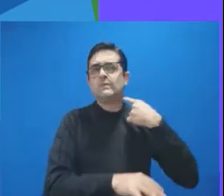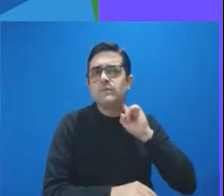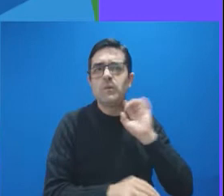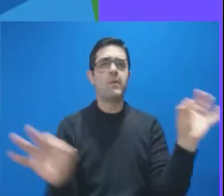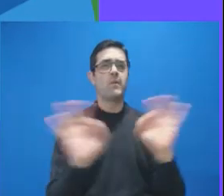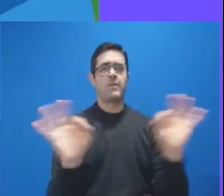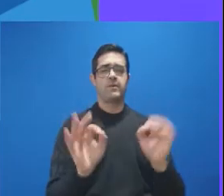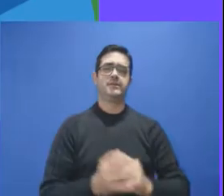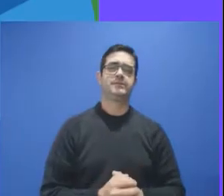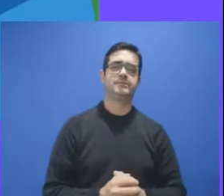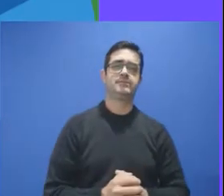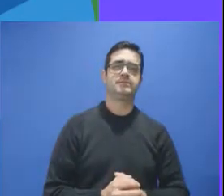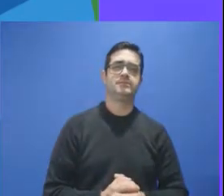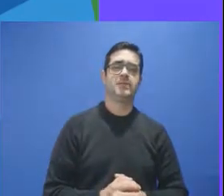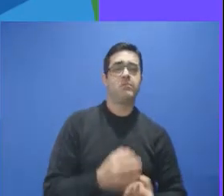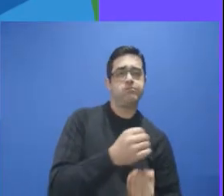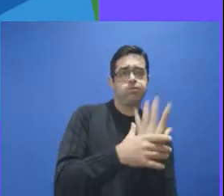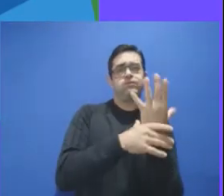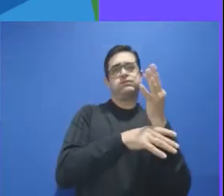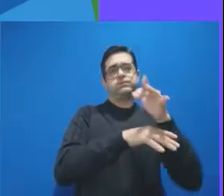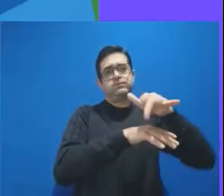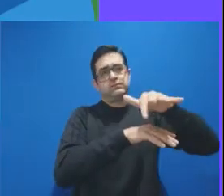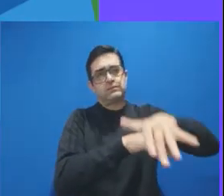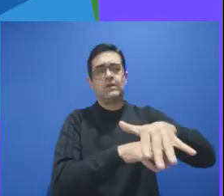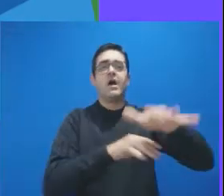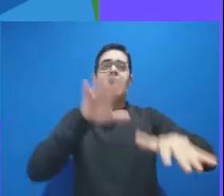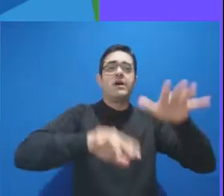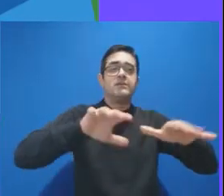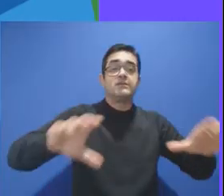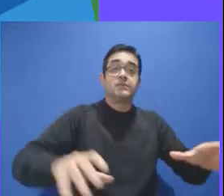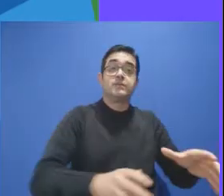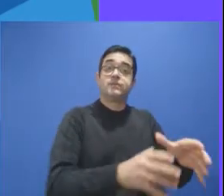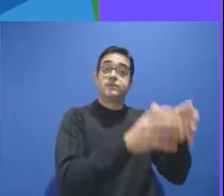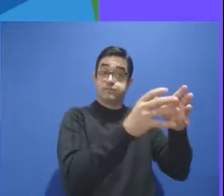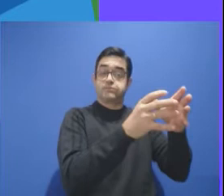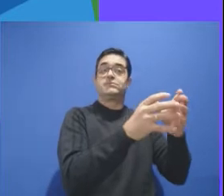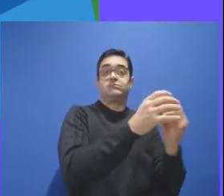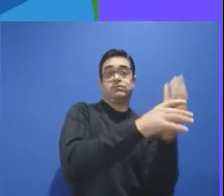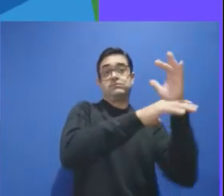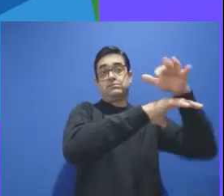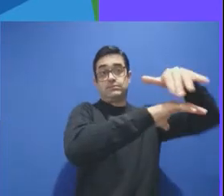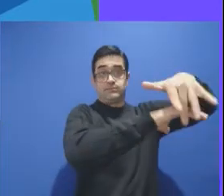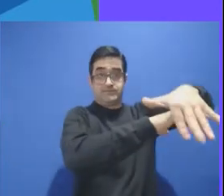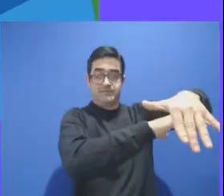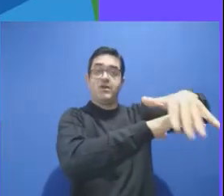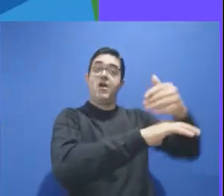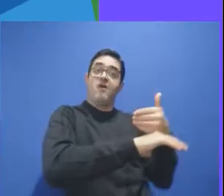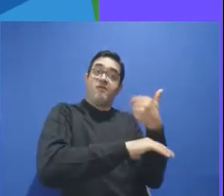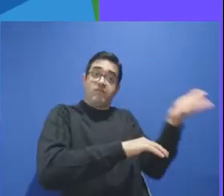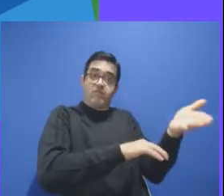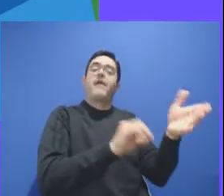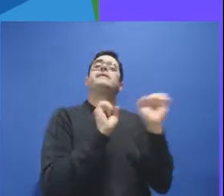mas onde não existe atividade vulcânica contínua, quando acontece essa atividade vulcânica, ela tem